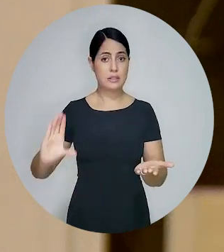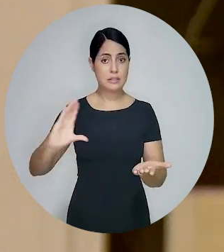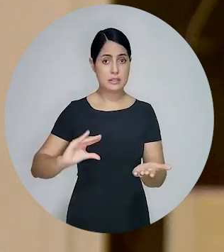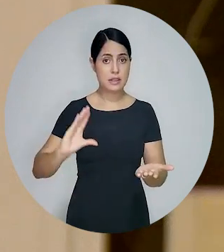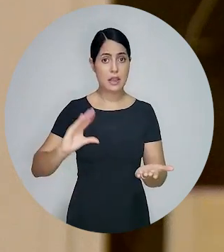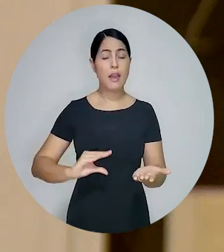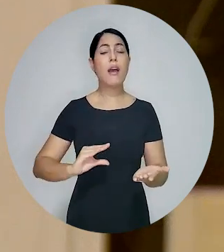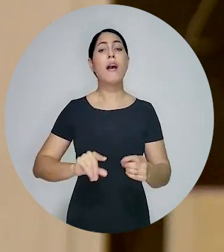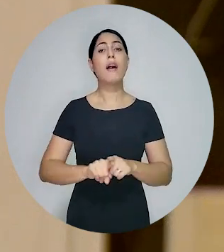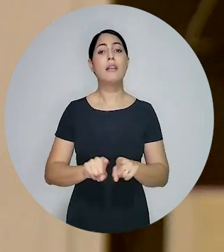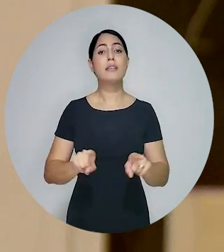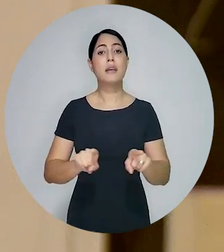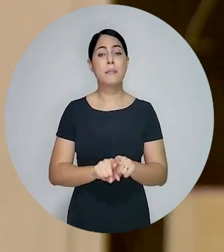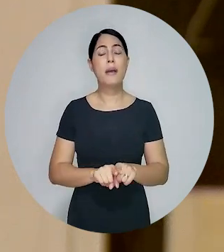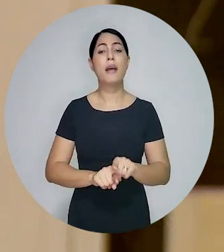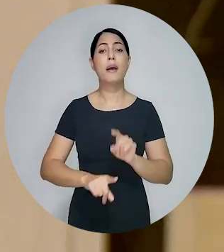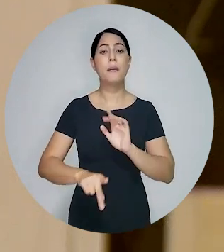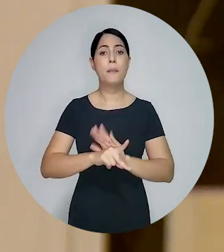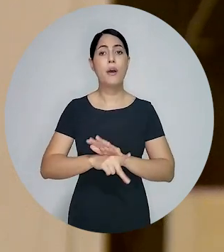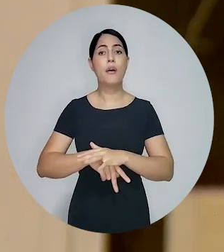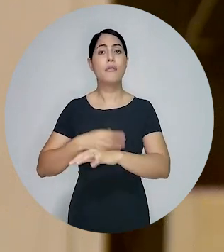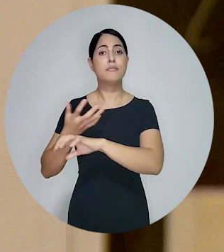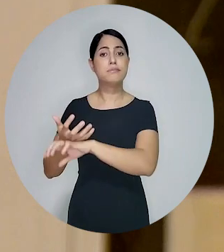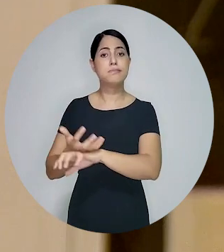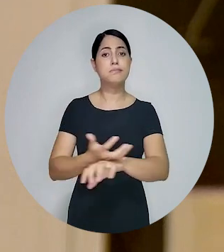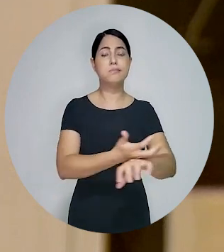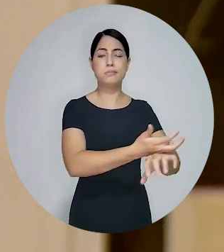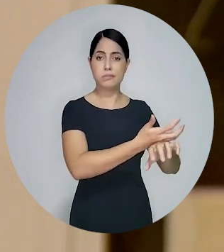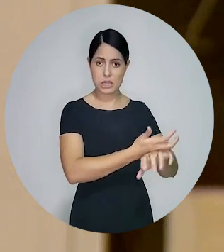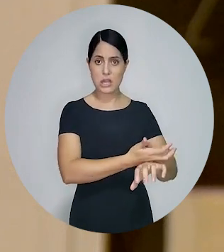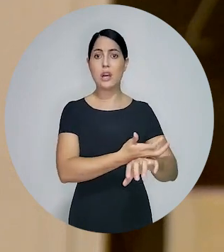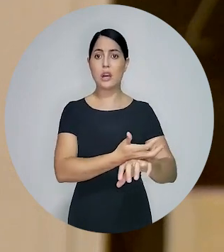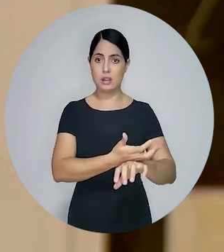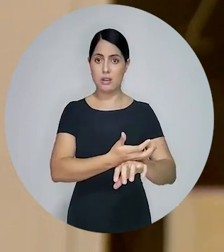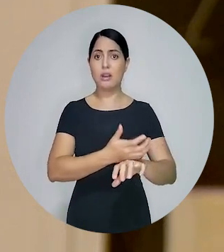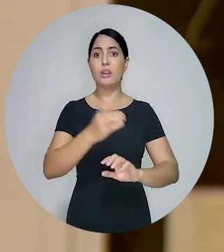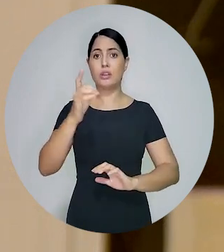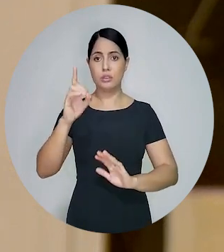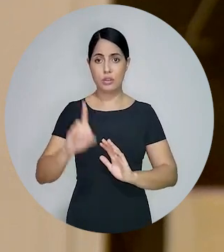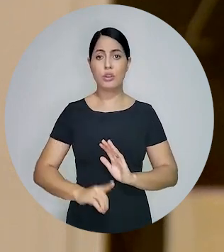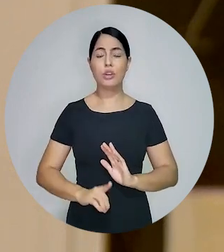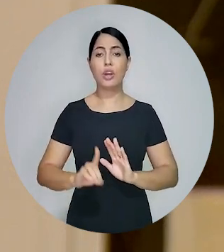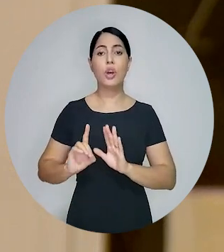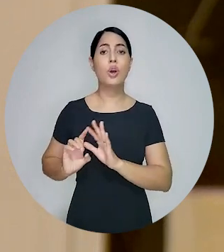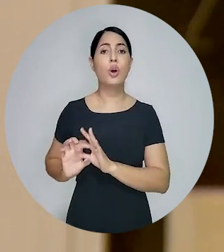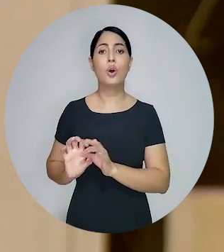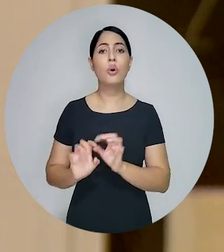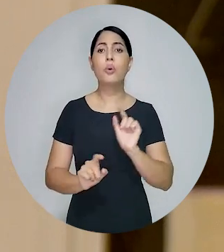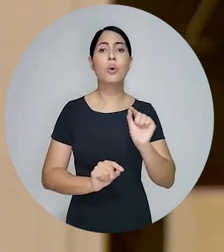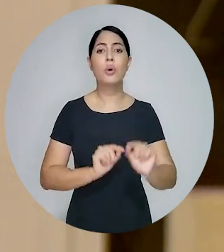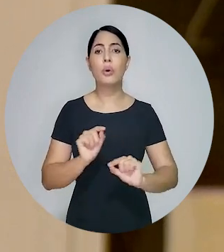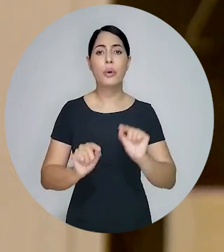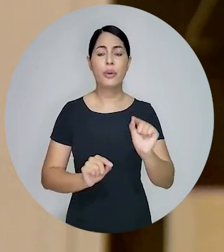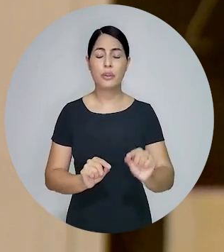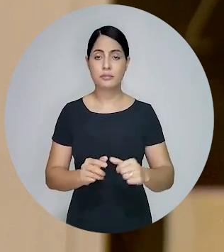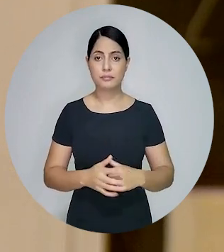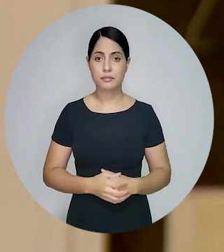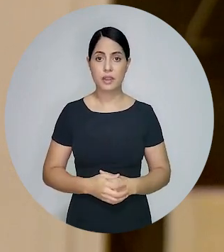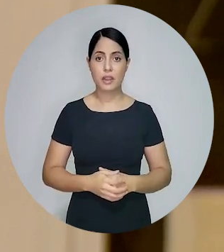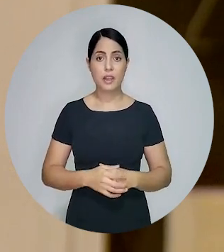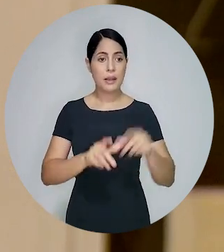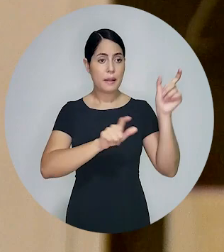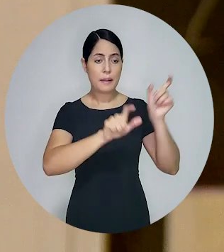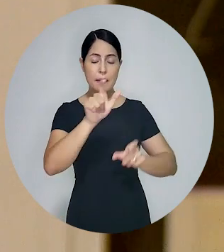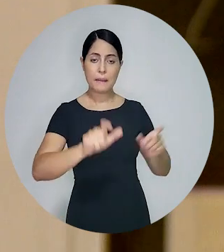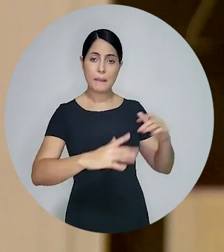a ciência, comprometido com as disciplinas exigidas, no sentido